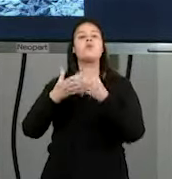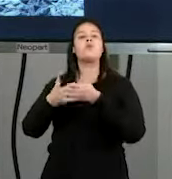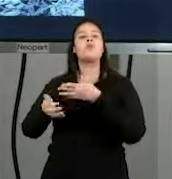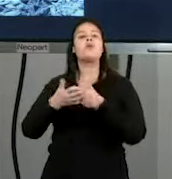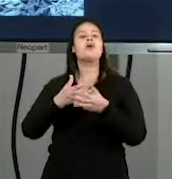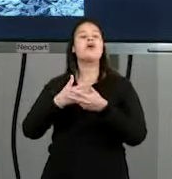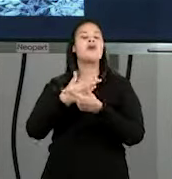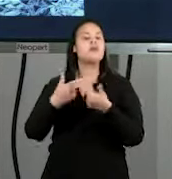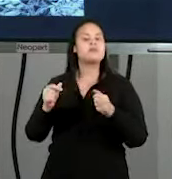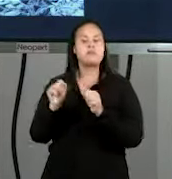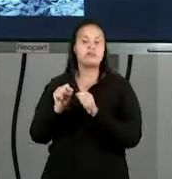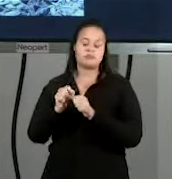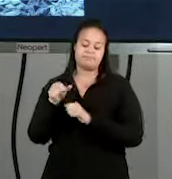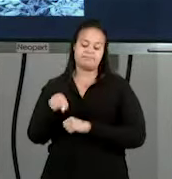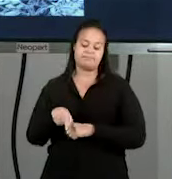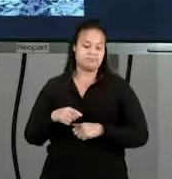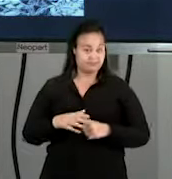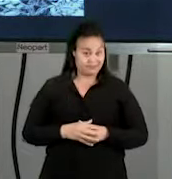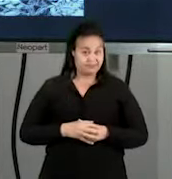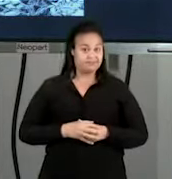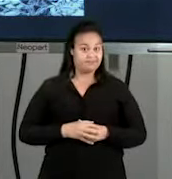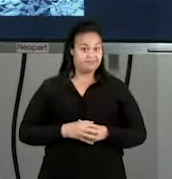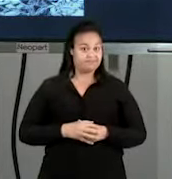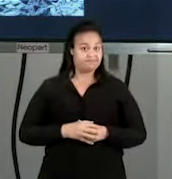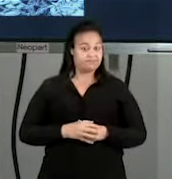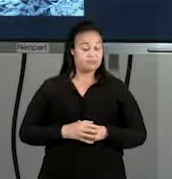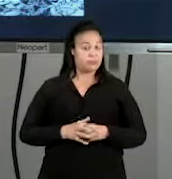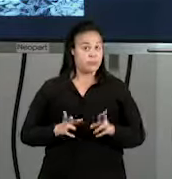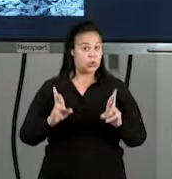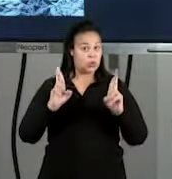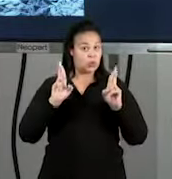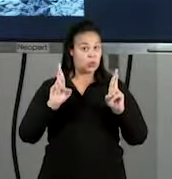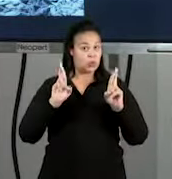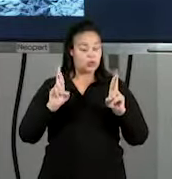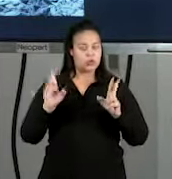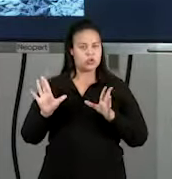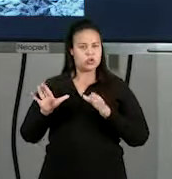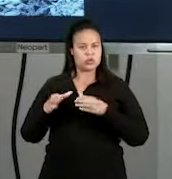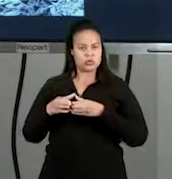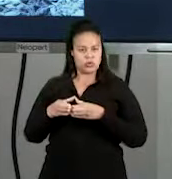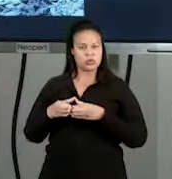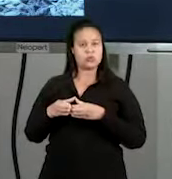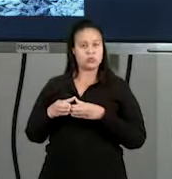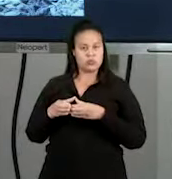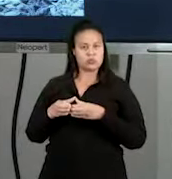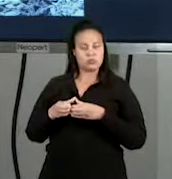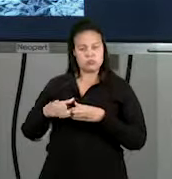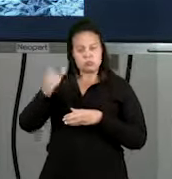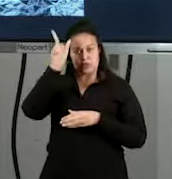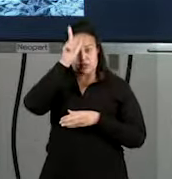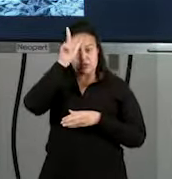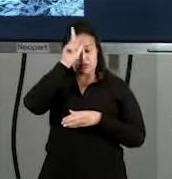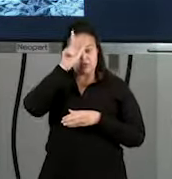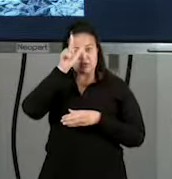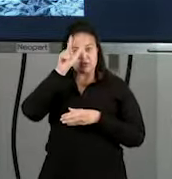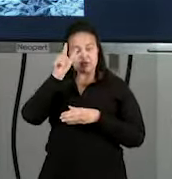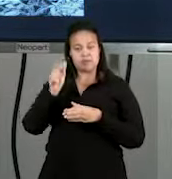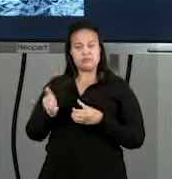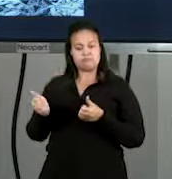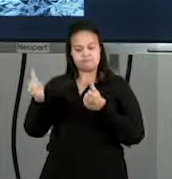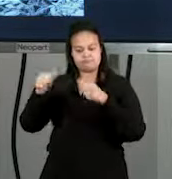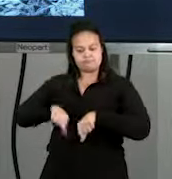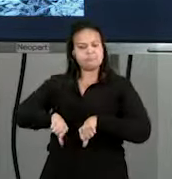pessoas. Por sorte, esse grupo, que era liderado pela Alemanha, foi derrotado na Segunda